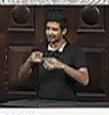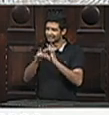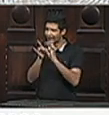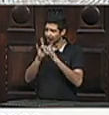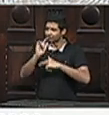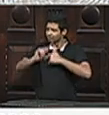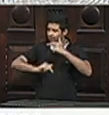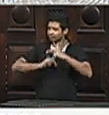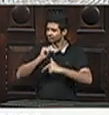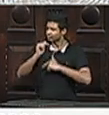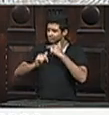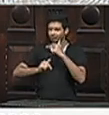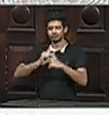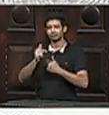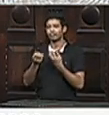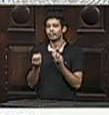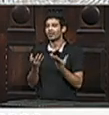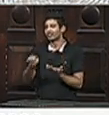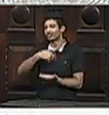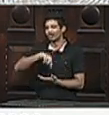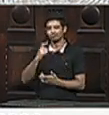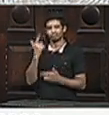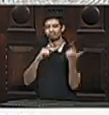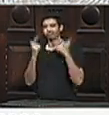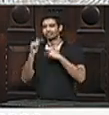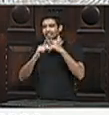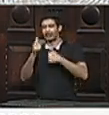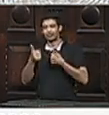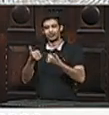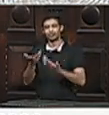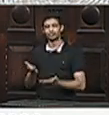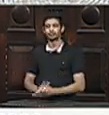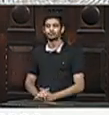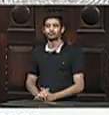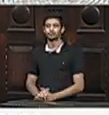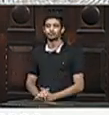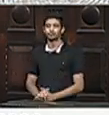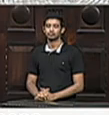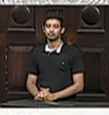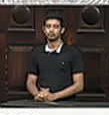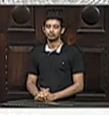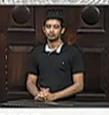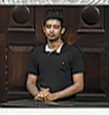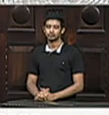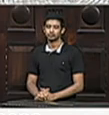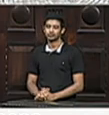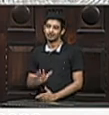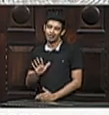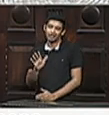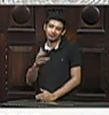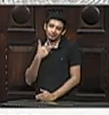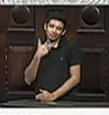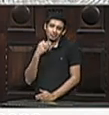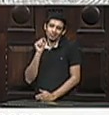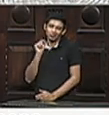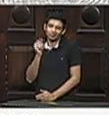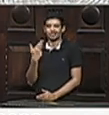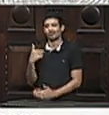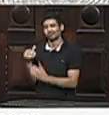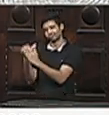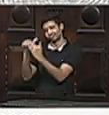e desengessar esse órgão que é tão importante para o trabalhador e para o empresário. Então, ele engessado não interessa